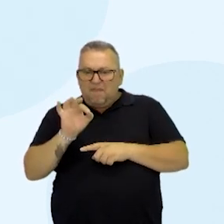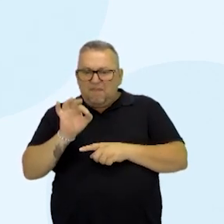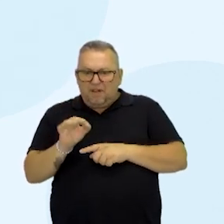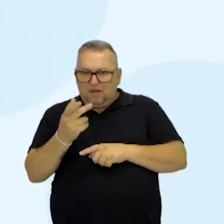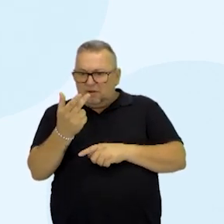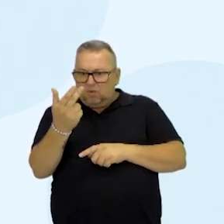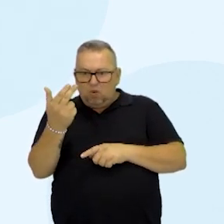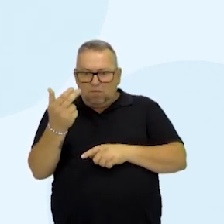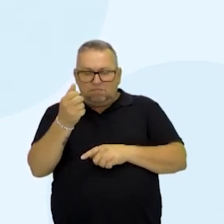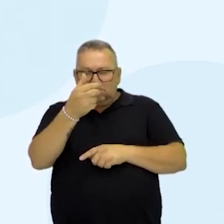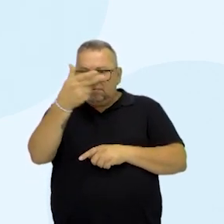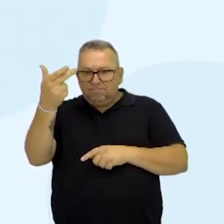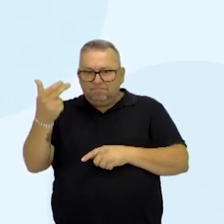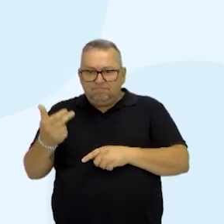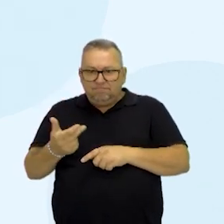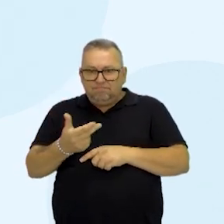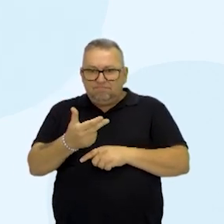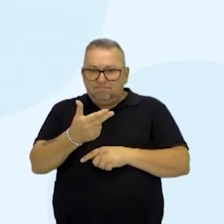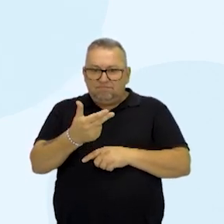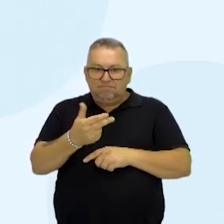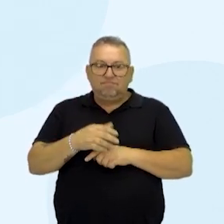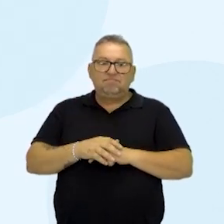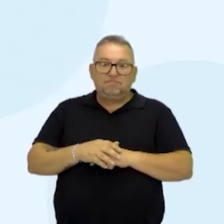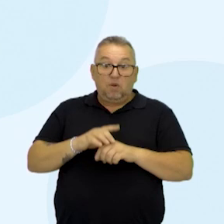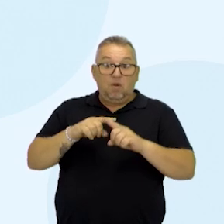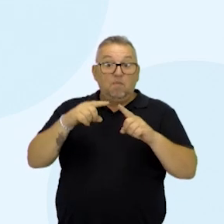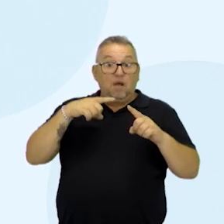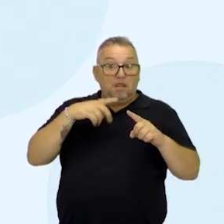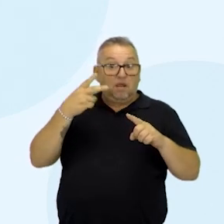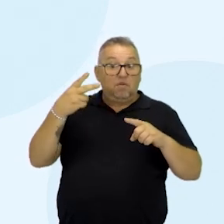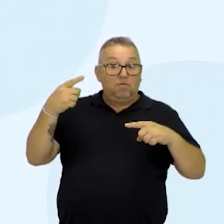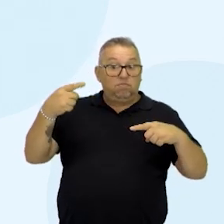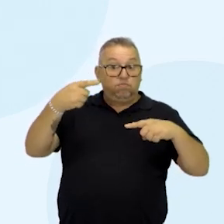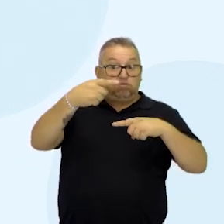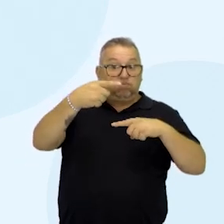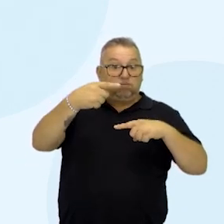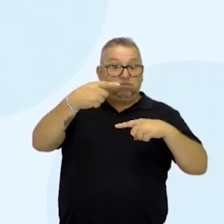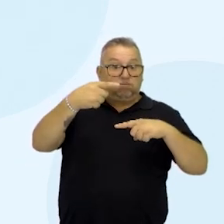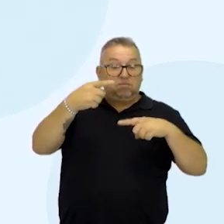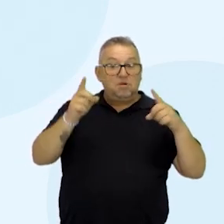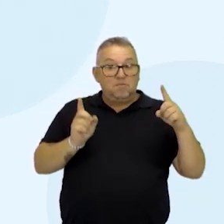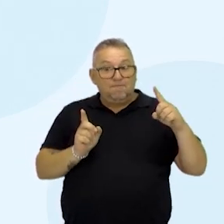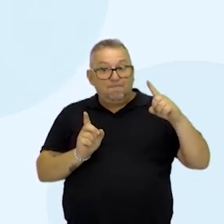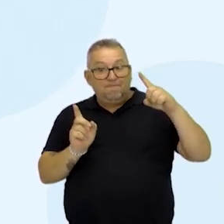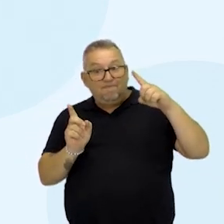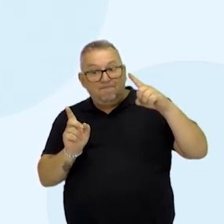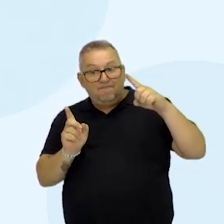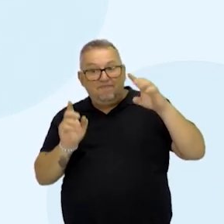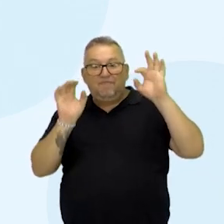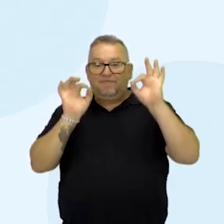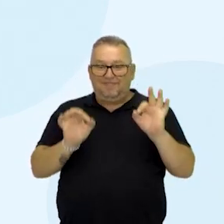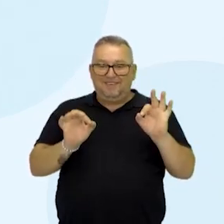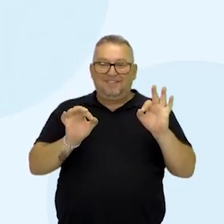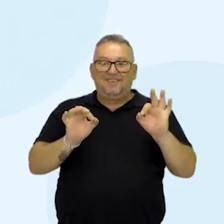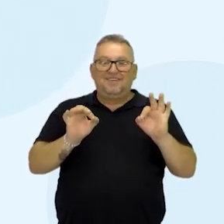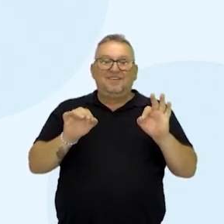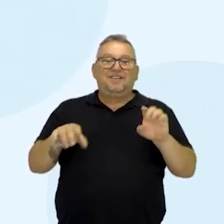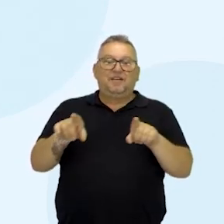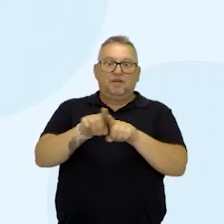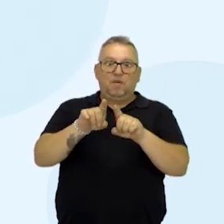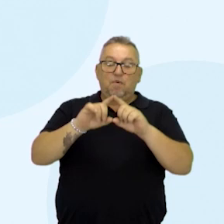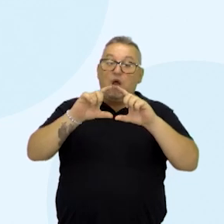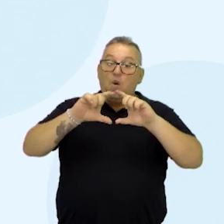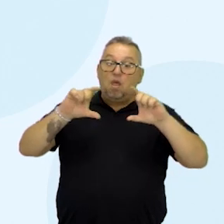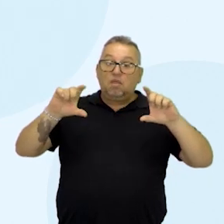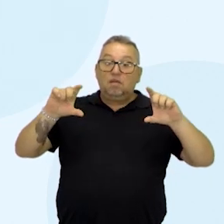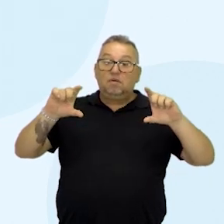ter os 4 lados iguais. Mas é paralelogramo porque tem 2 pares de lados opostos paralelos. Perfeito. E o retângulo também, né, Vivi?